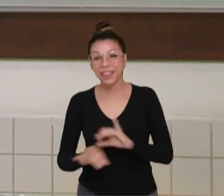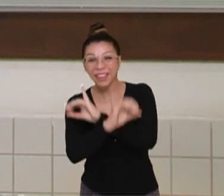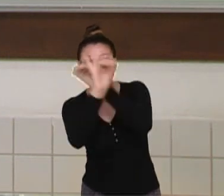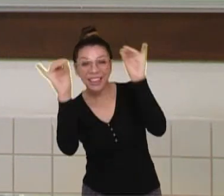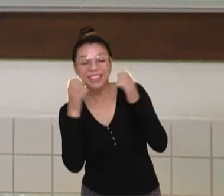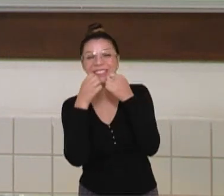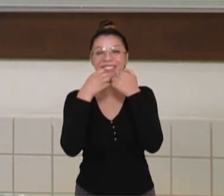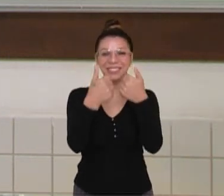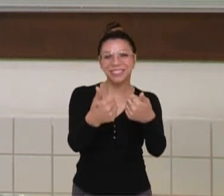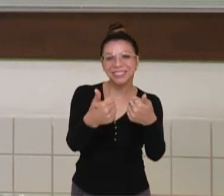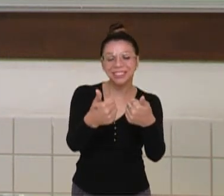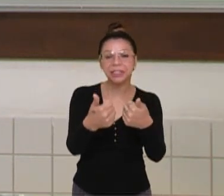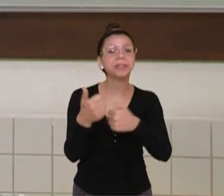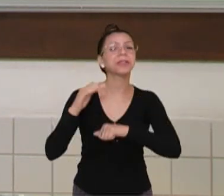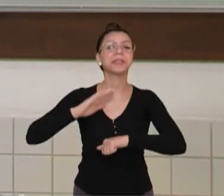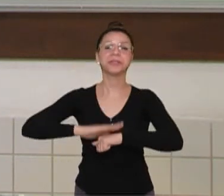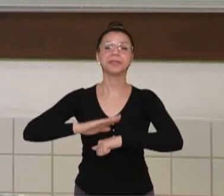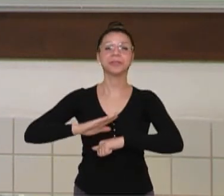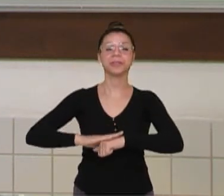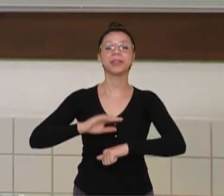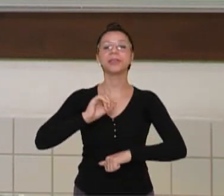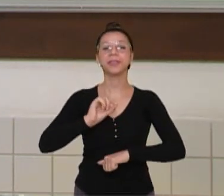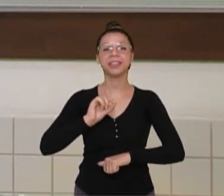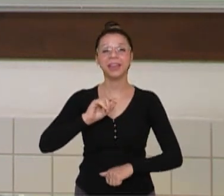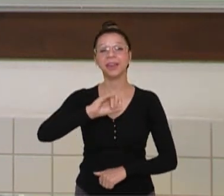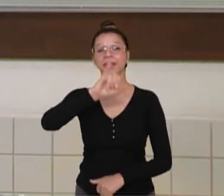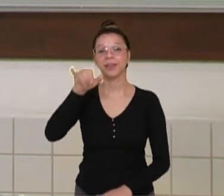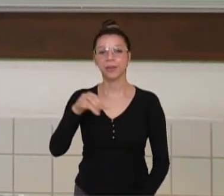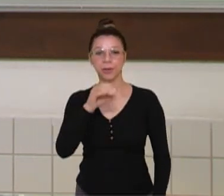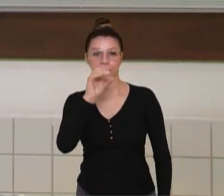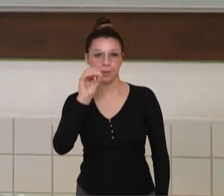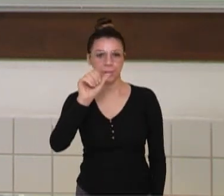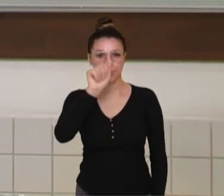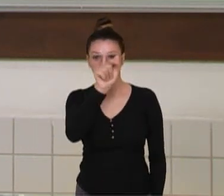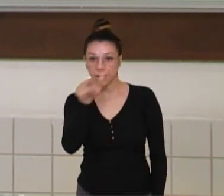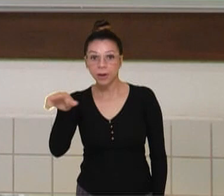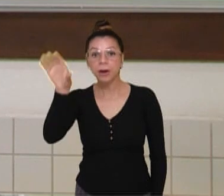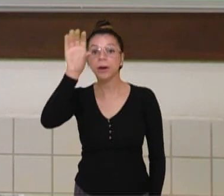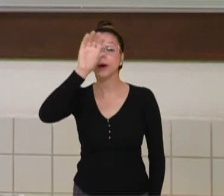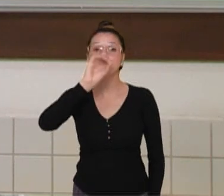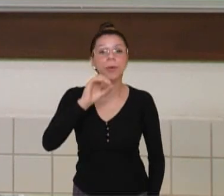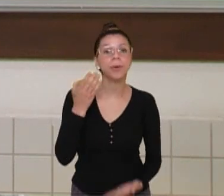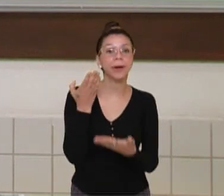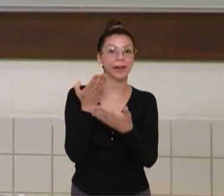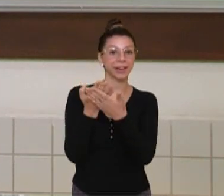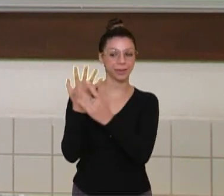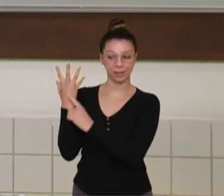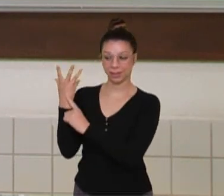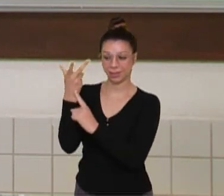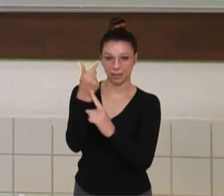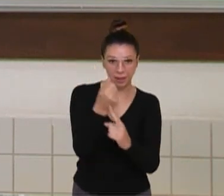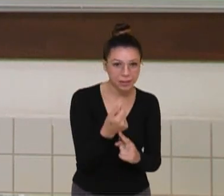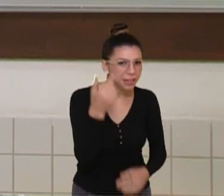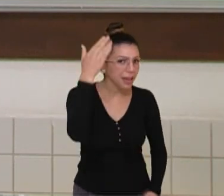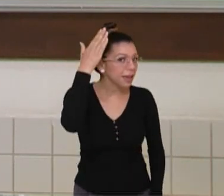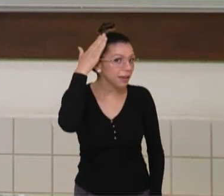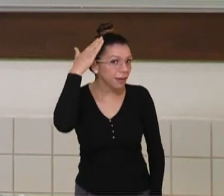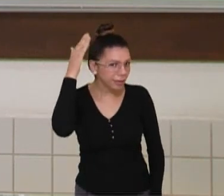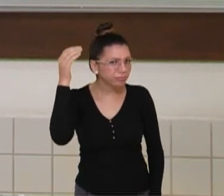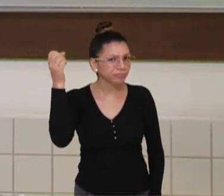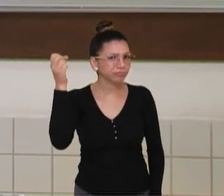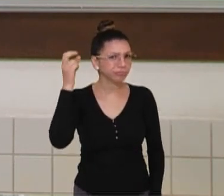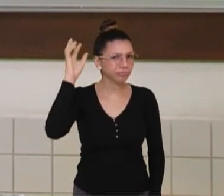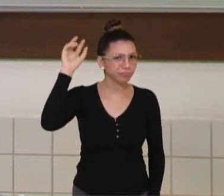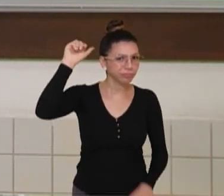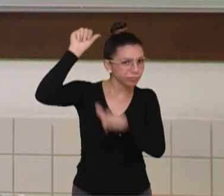Olá pessoal, tudo bem? Aqui é o professor João com mais uma aula de arte para vocês. É eu mesmo que troquei de cabelo, mas ainda